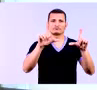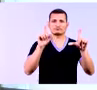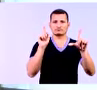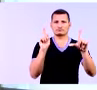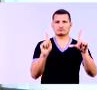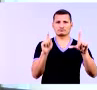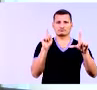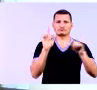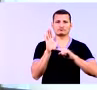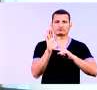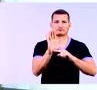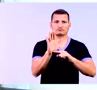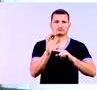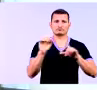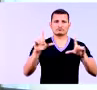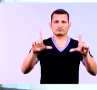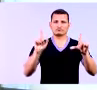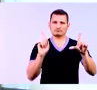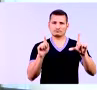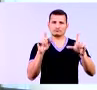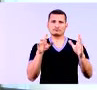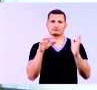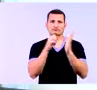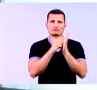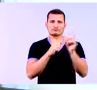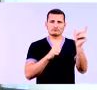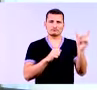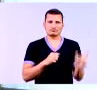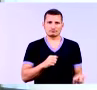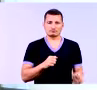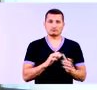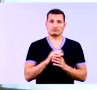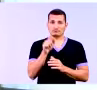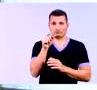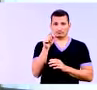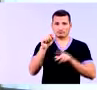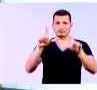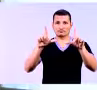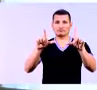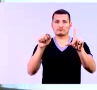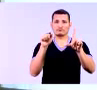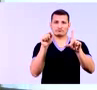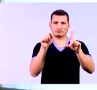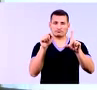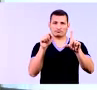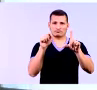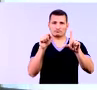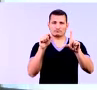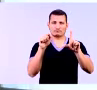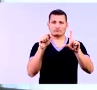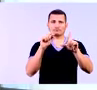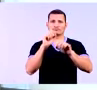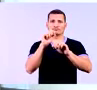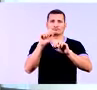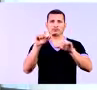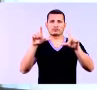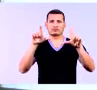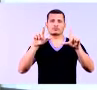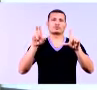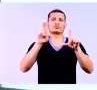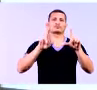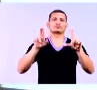botão Cadastro de Cliente. Essa tela, para ser carregada ali, utilizou